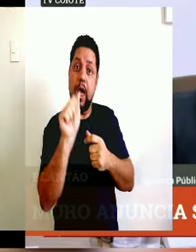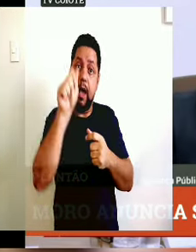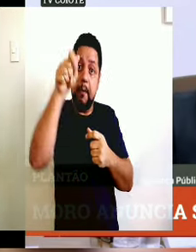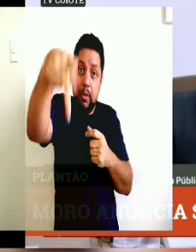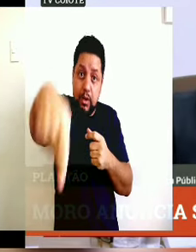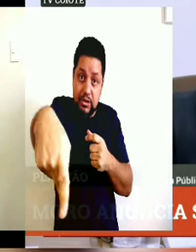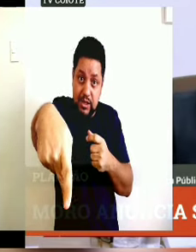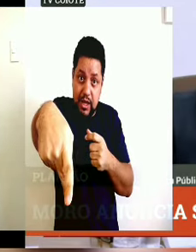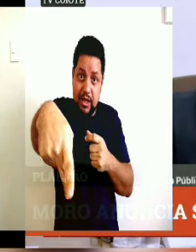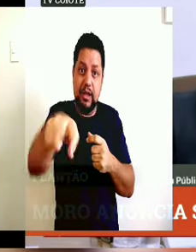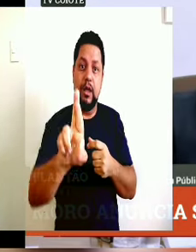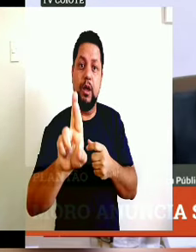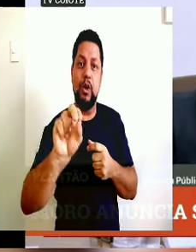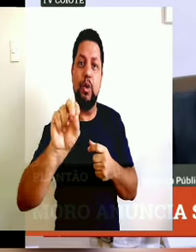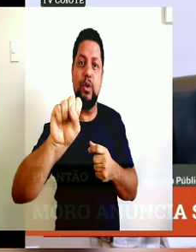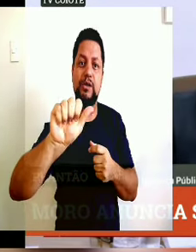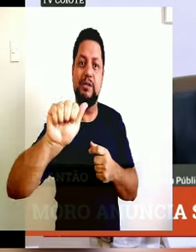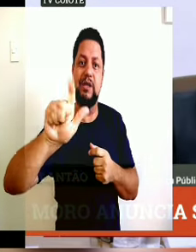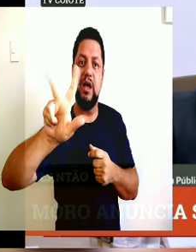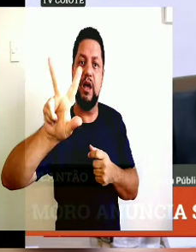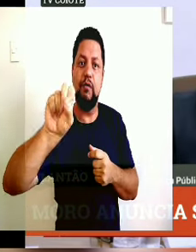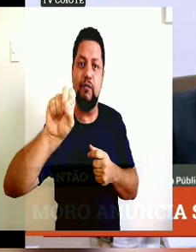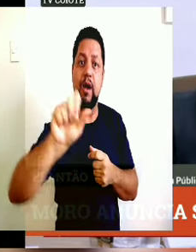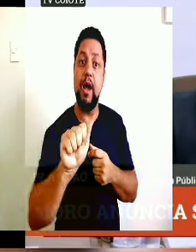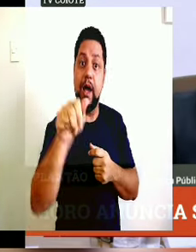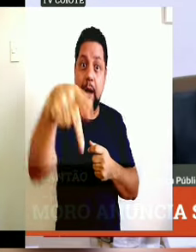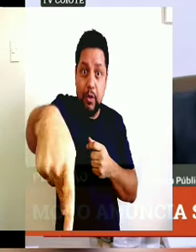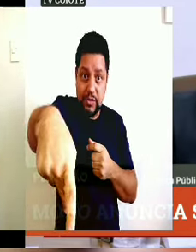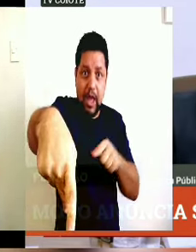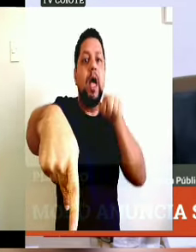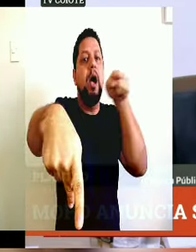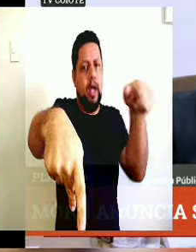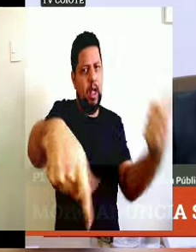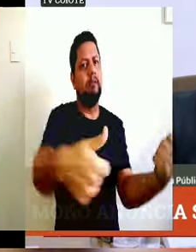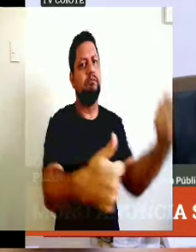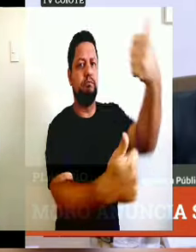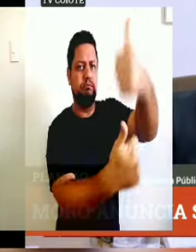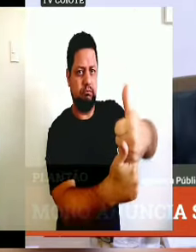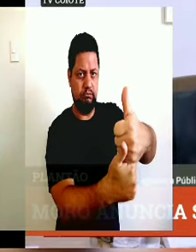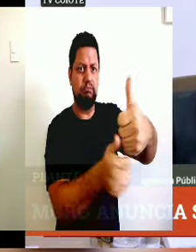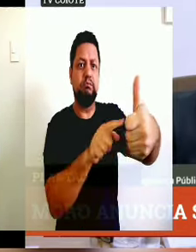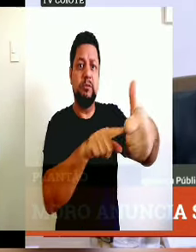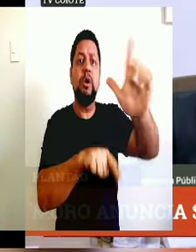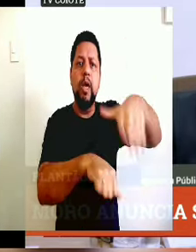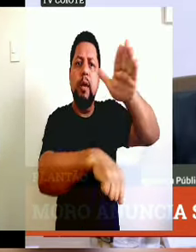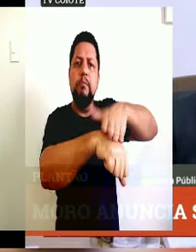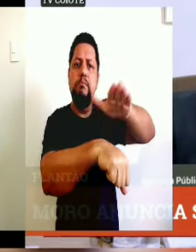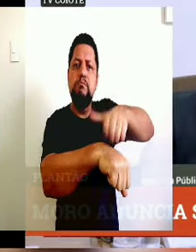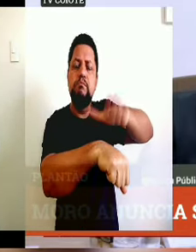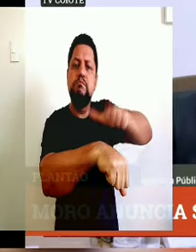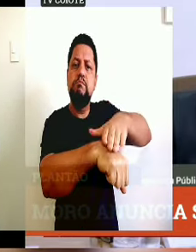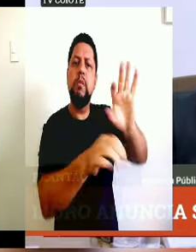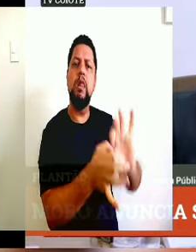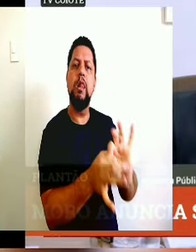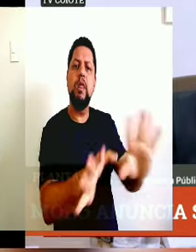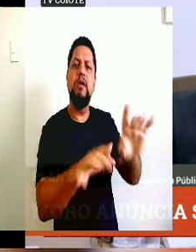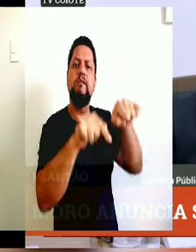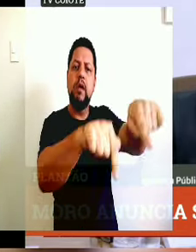do Dr. Rosalvo. E, enfim, foi garantida a autonomia da Polícia Federal, né, durante esses